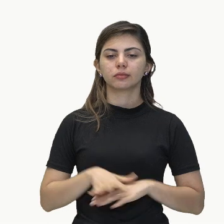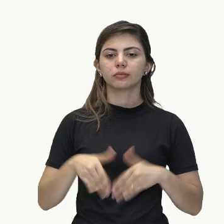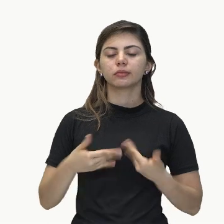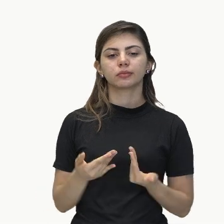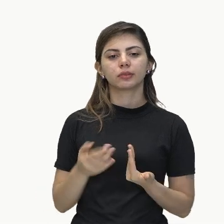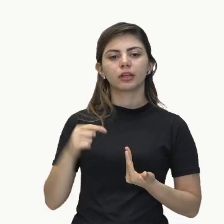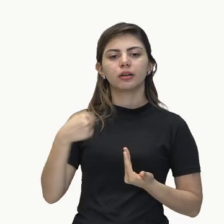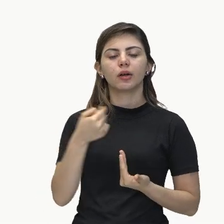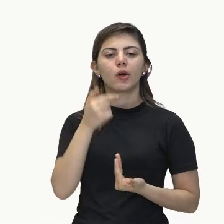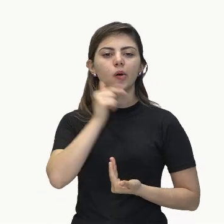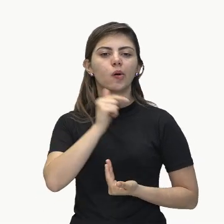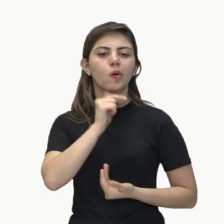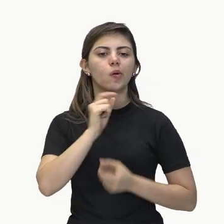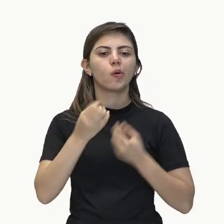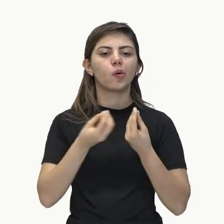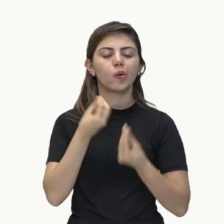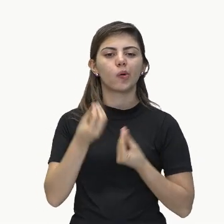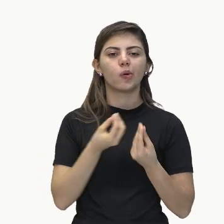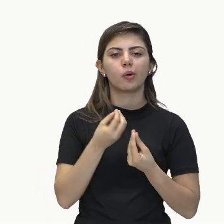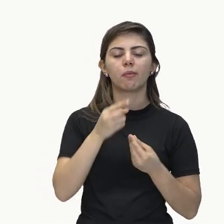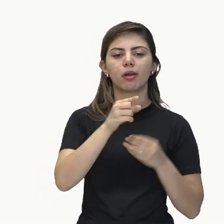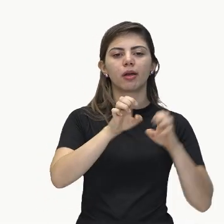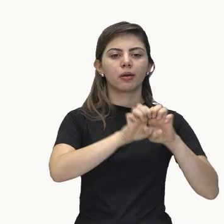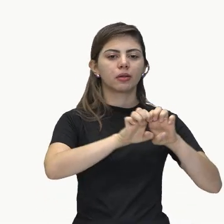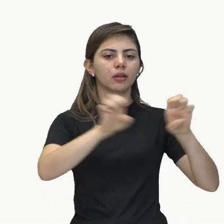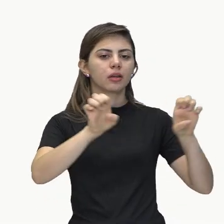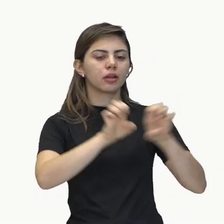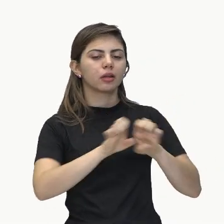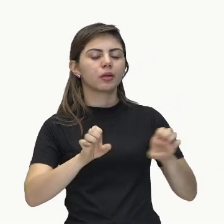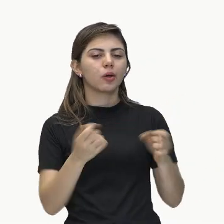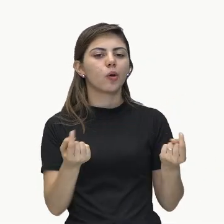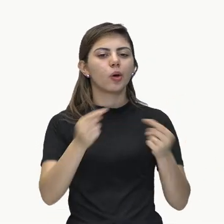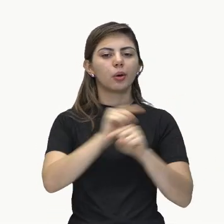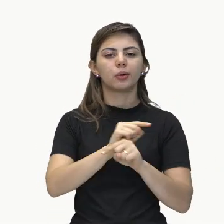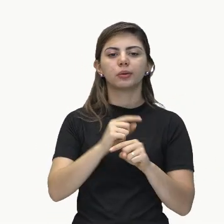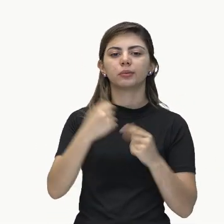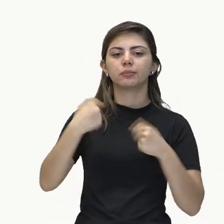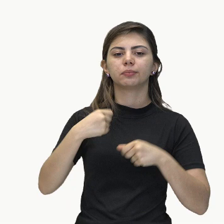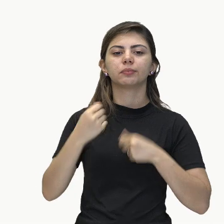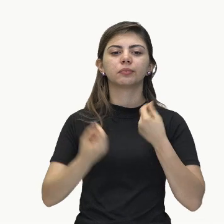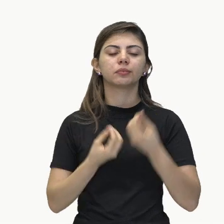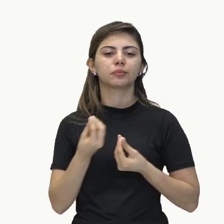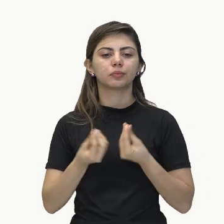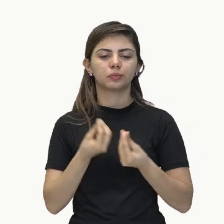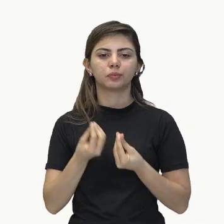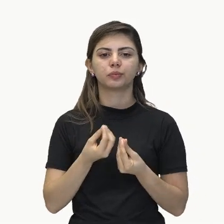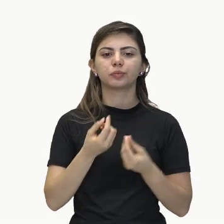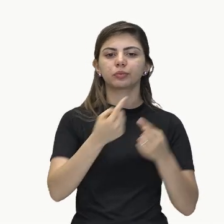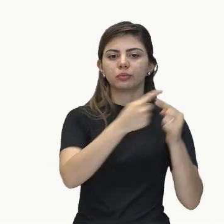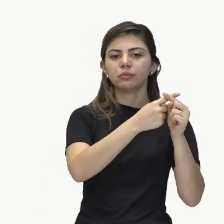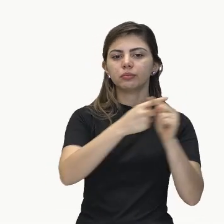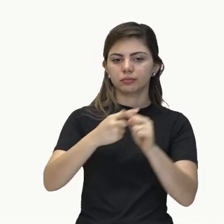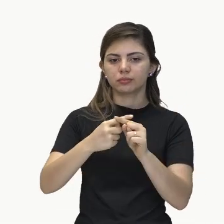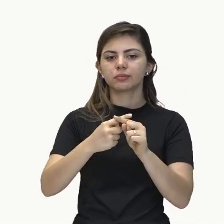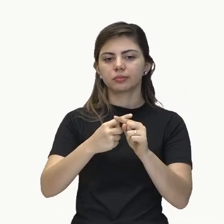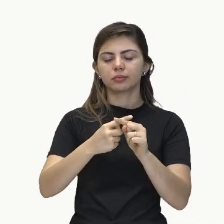quisermos deixar os termos na forma de opostos, basta multiplicar a primeira equação